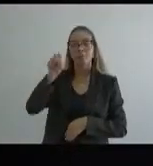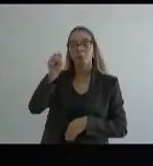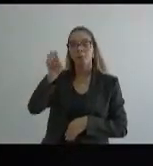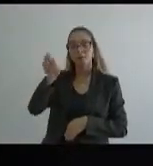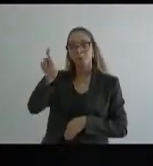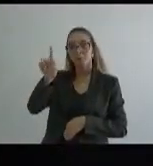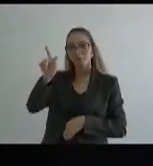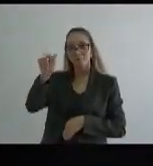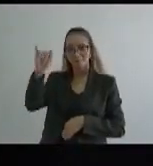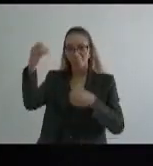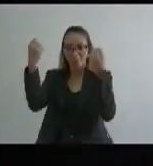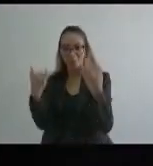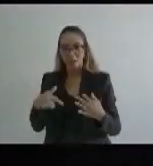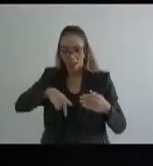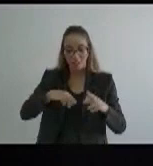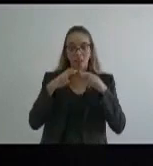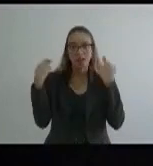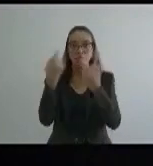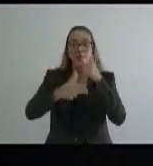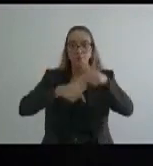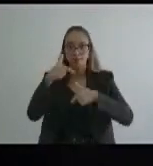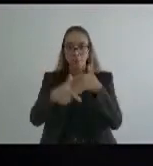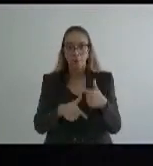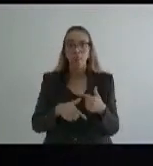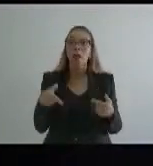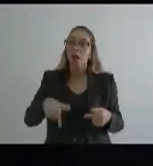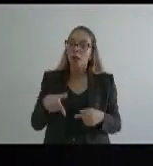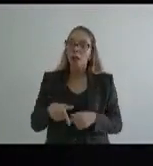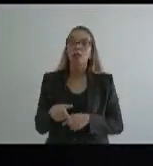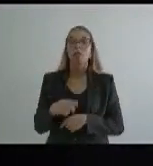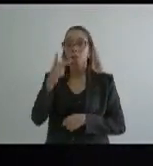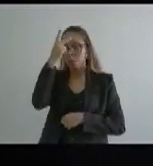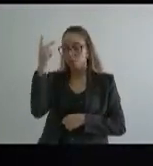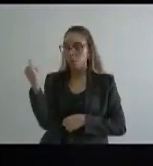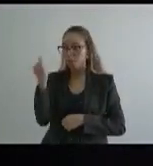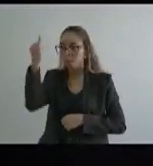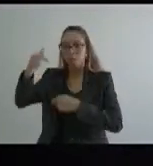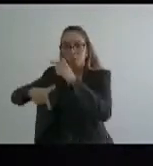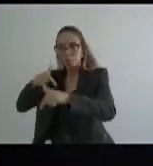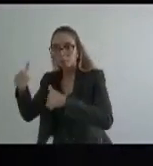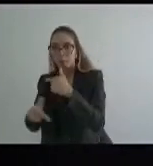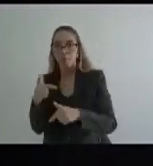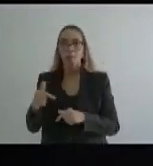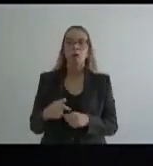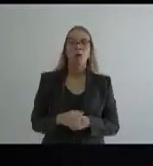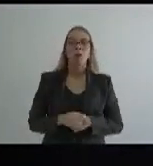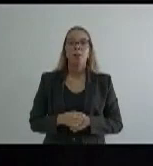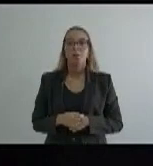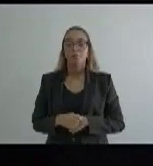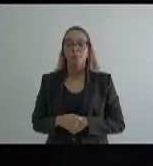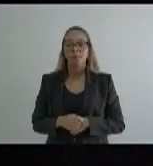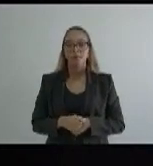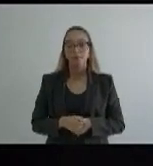de trabalho, onde nós temos importantes autoridades que cada uma desempenha o seu papel nos poderes que cada um de nós